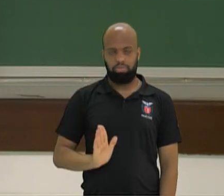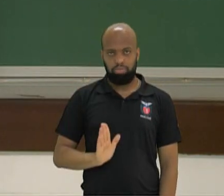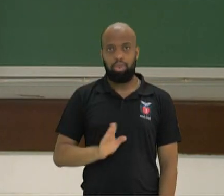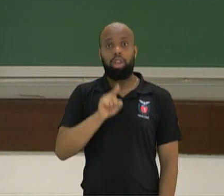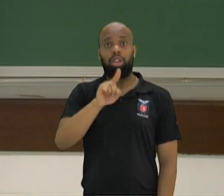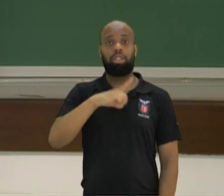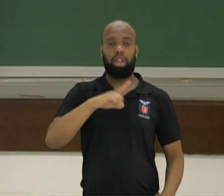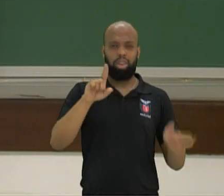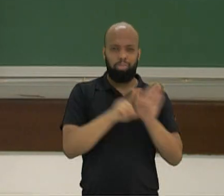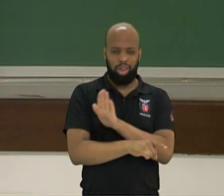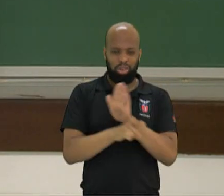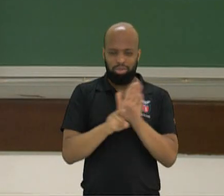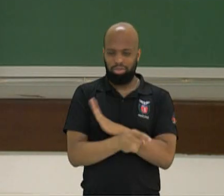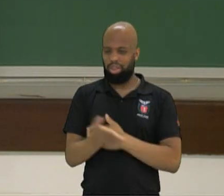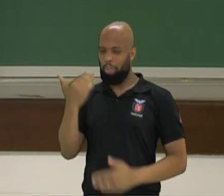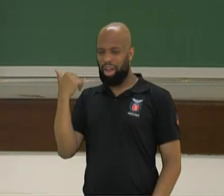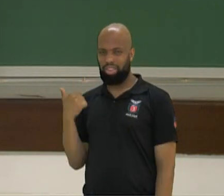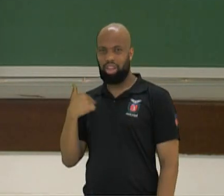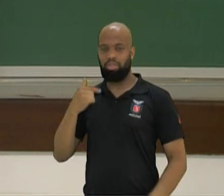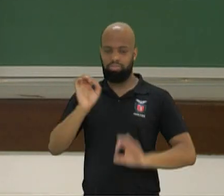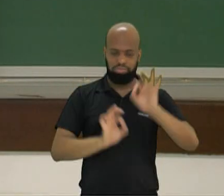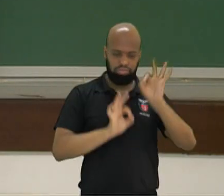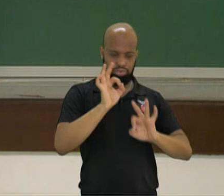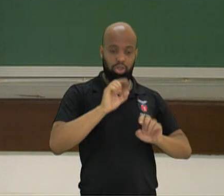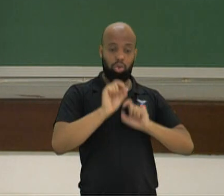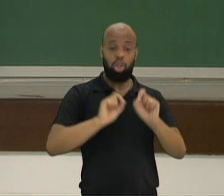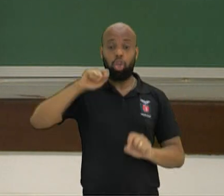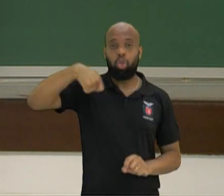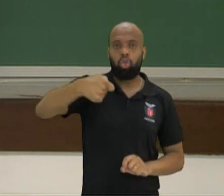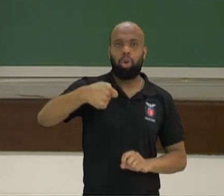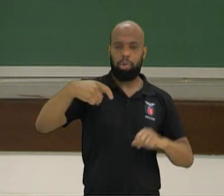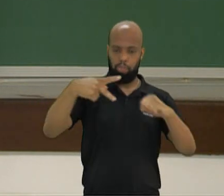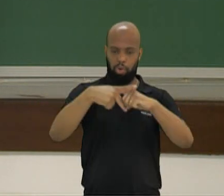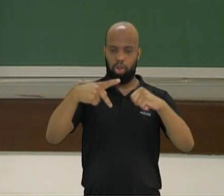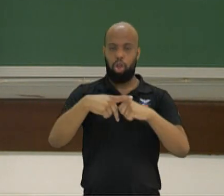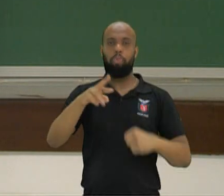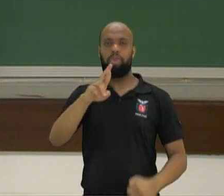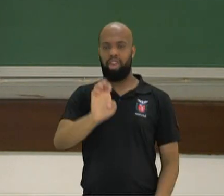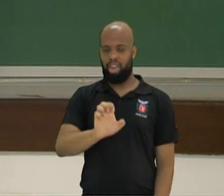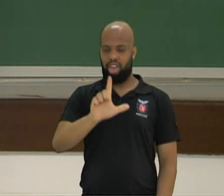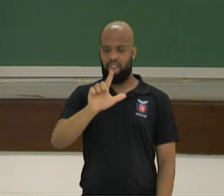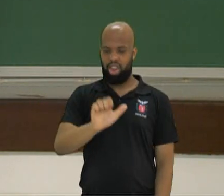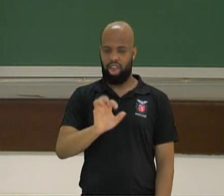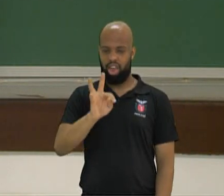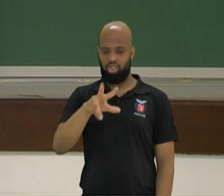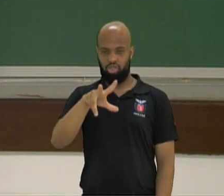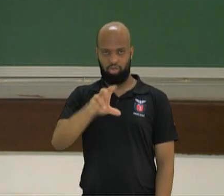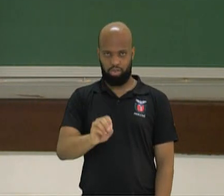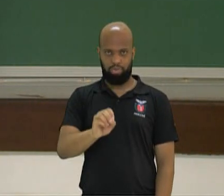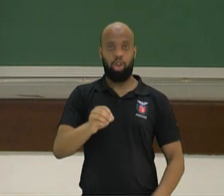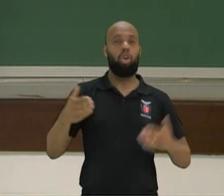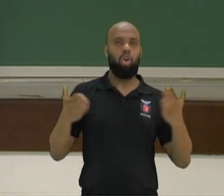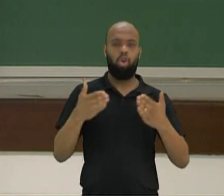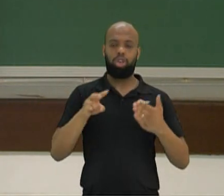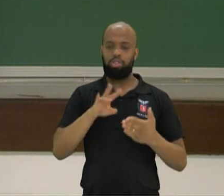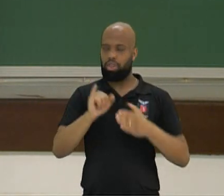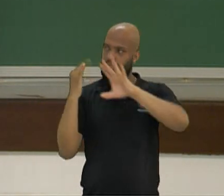uma questão da última aula que eu preparei para vocês que era sobre pronomes relativos, tá ok? Hoje a gente retoma,